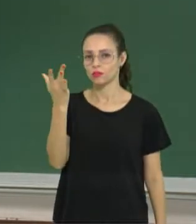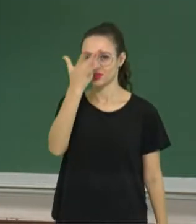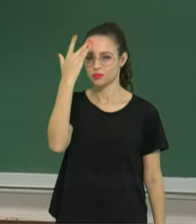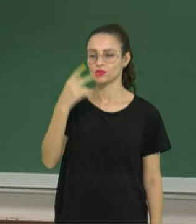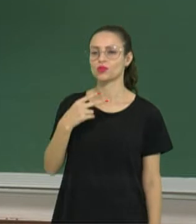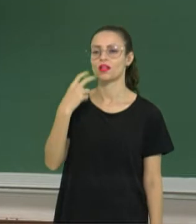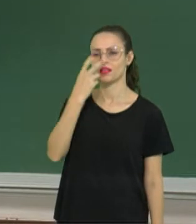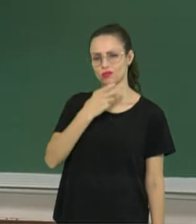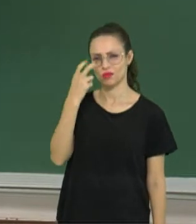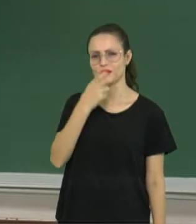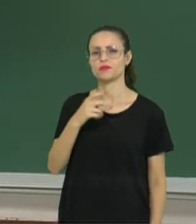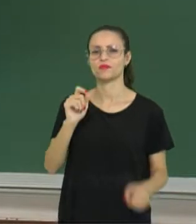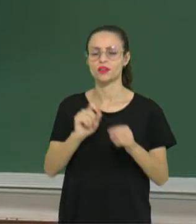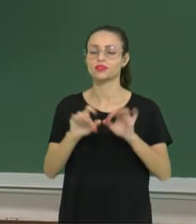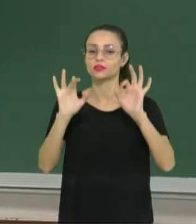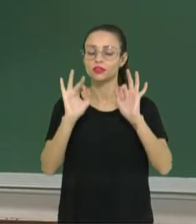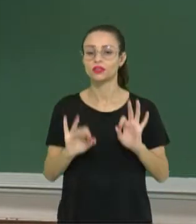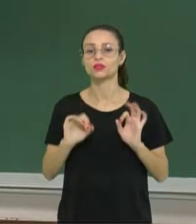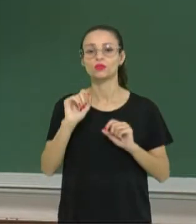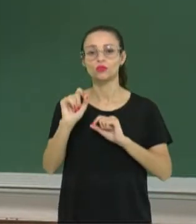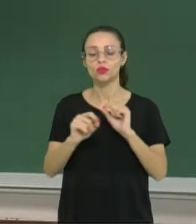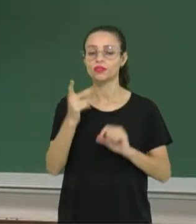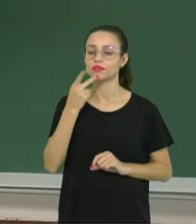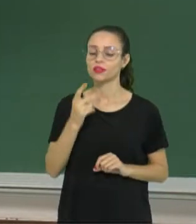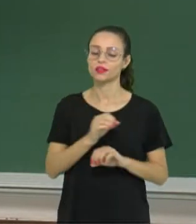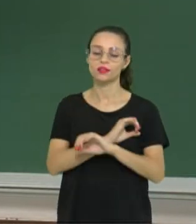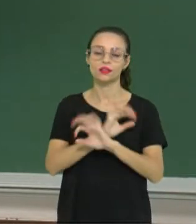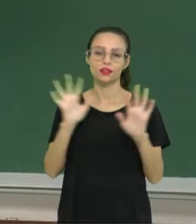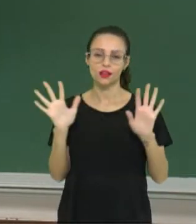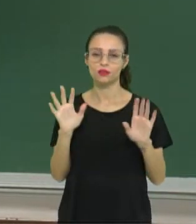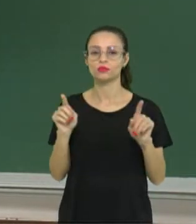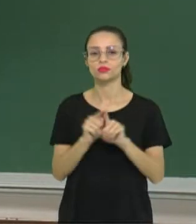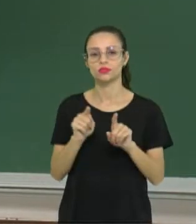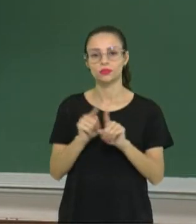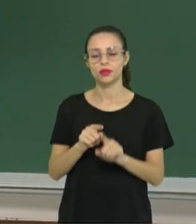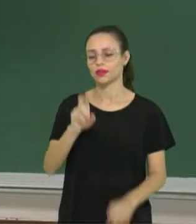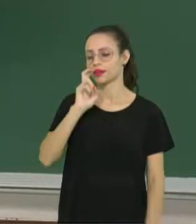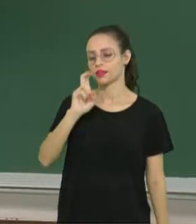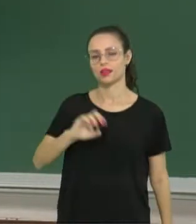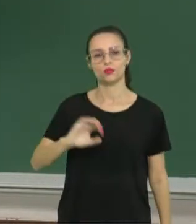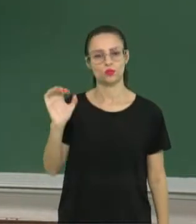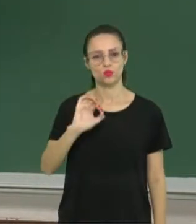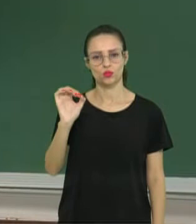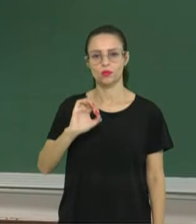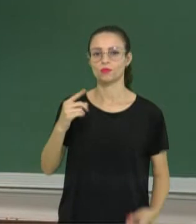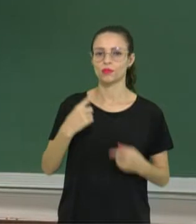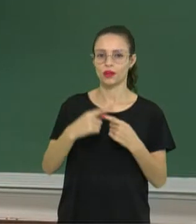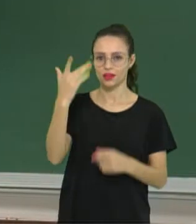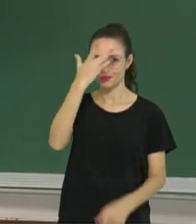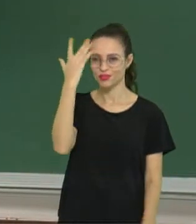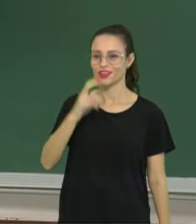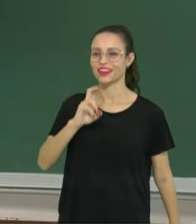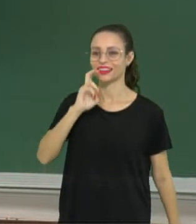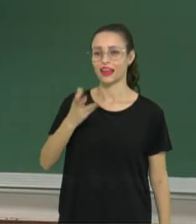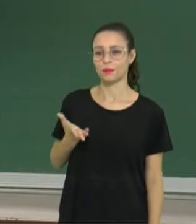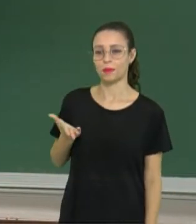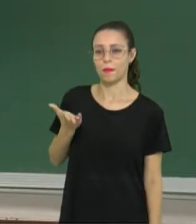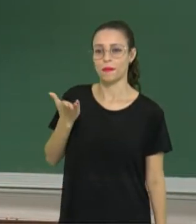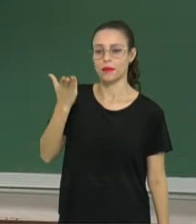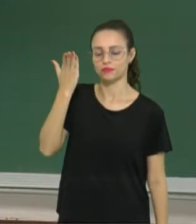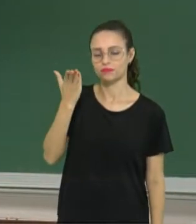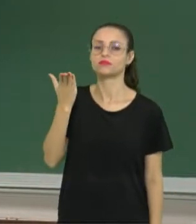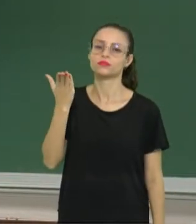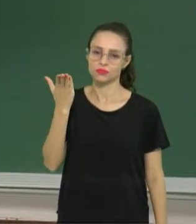os lábios, o que é o correto? Falar claramente e sem gritar. Porque às vezes as pessoas acham que quanto mais alto se